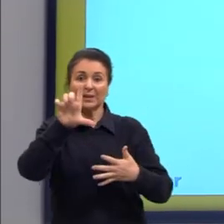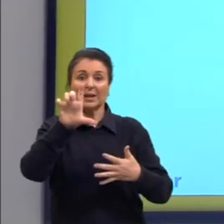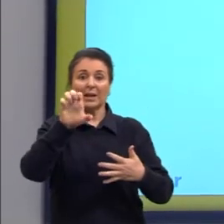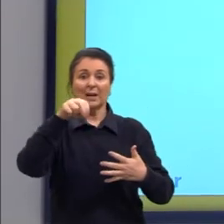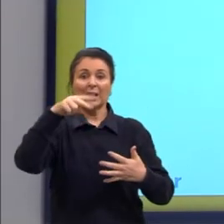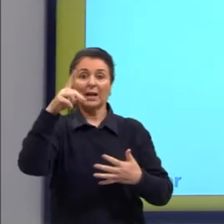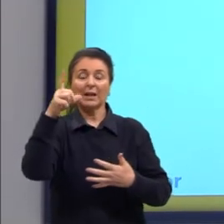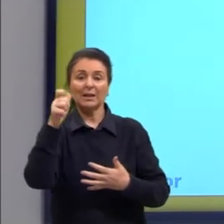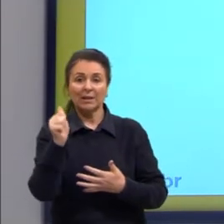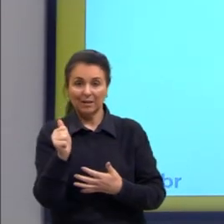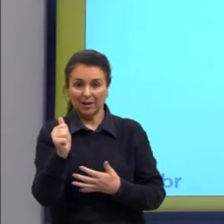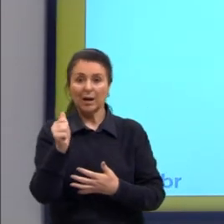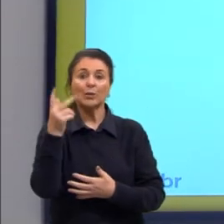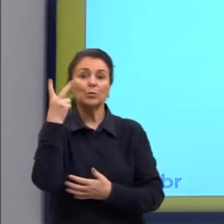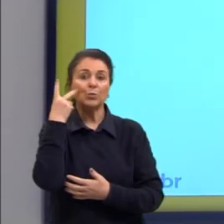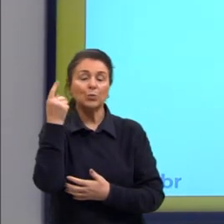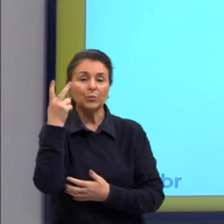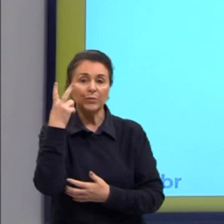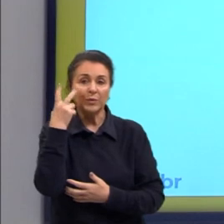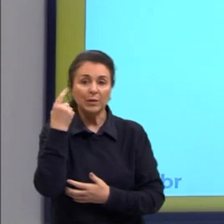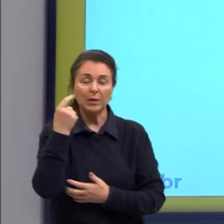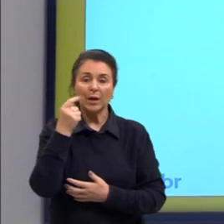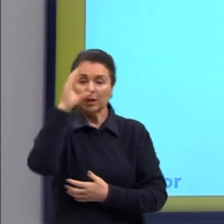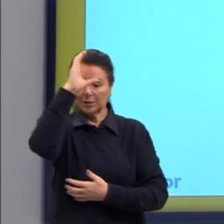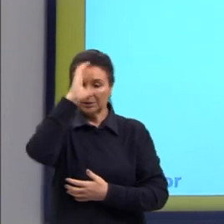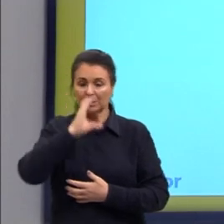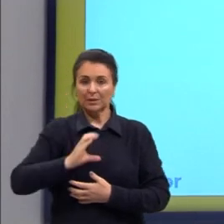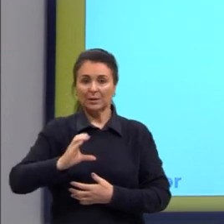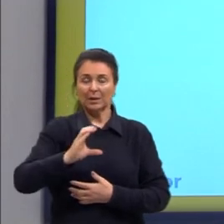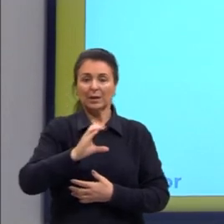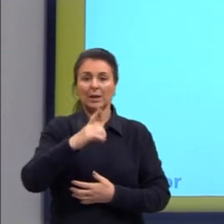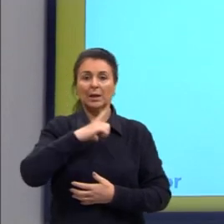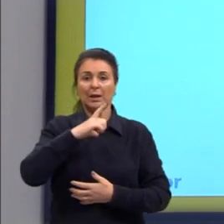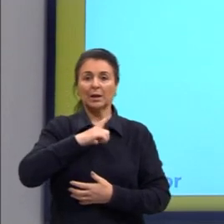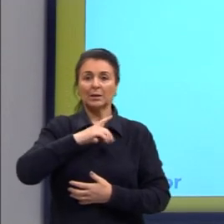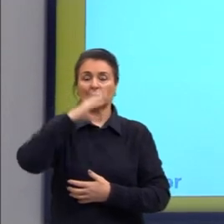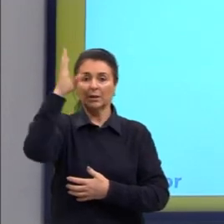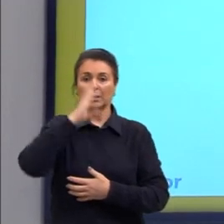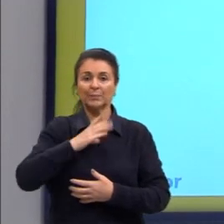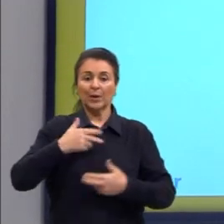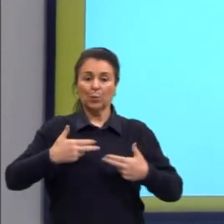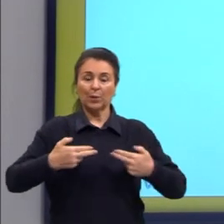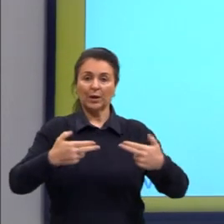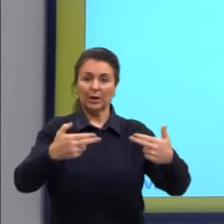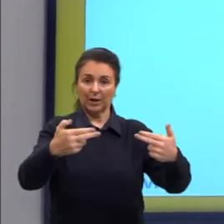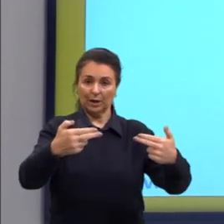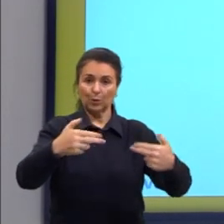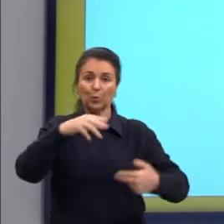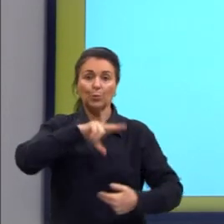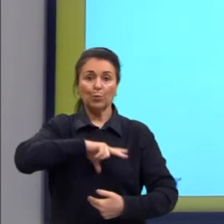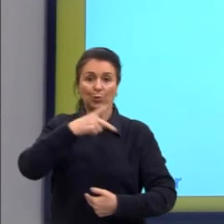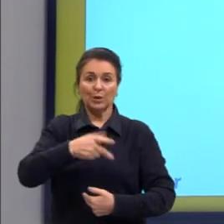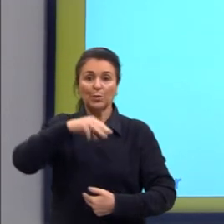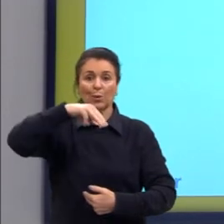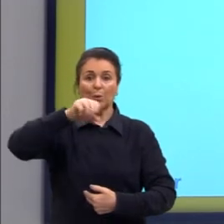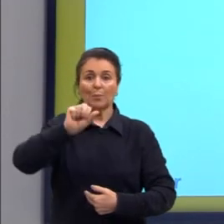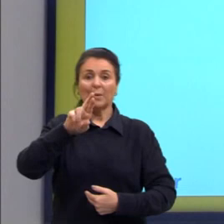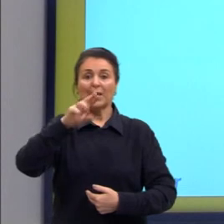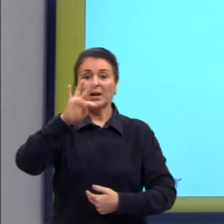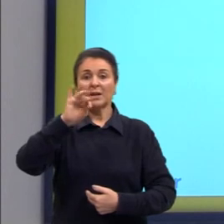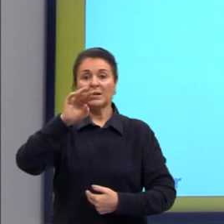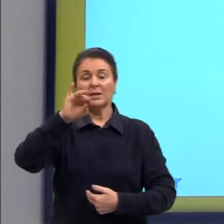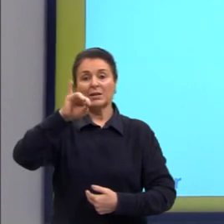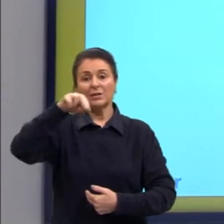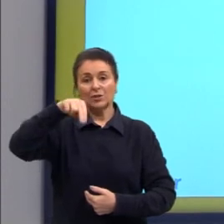da civilização brasileira que é fruto dos Amores proibidos entre um guerreiro português que é o Martin que a gente diz que o homem branco